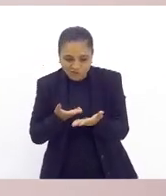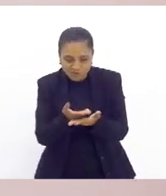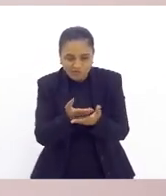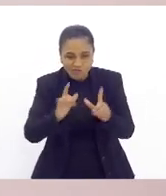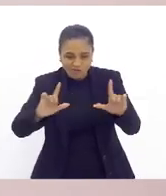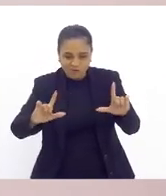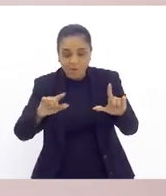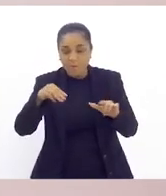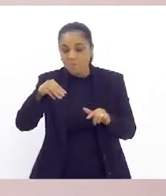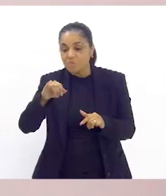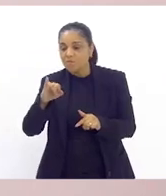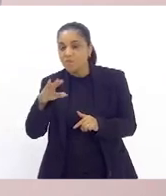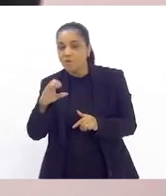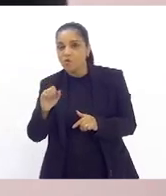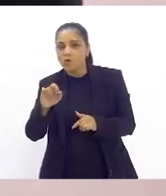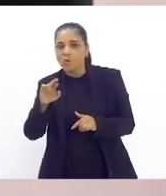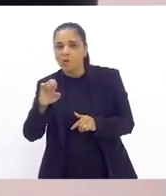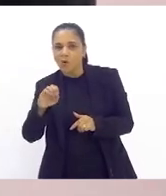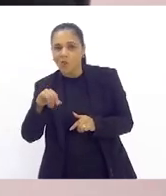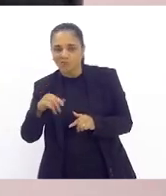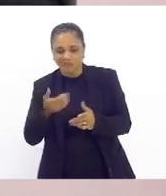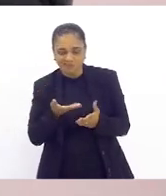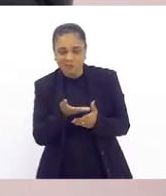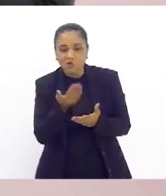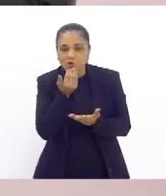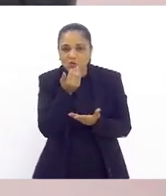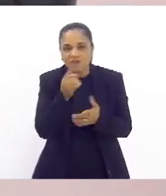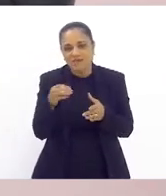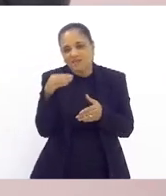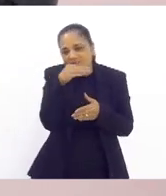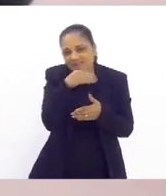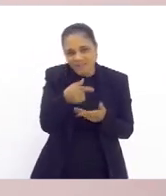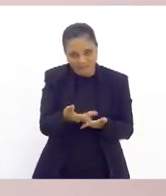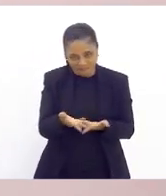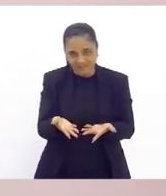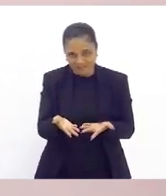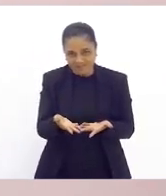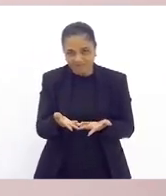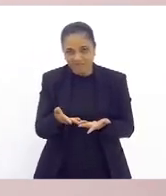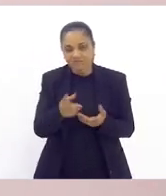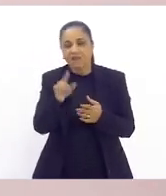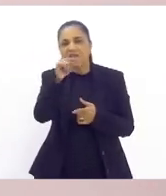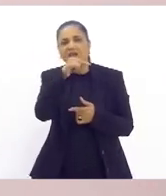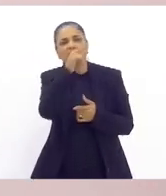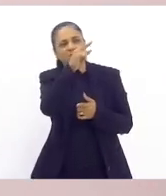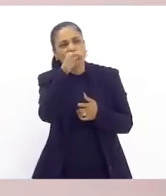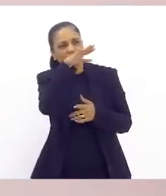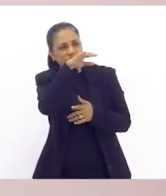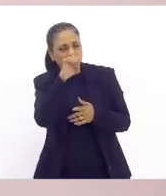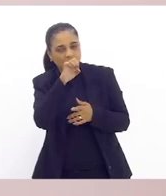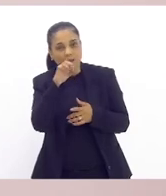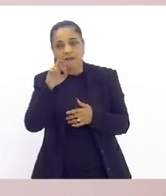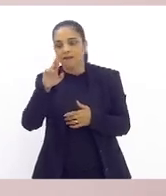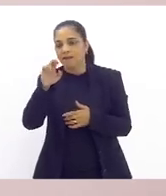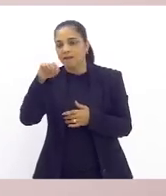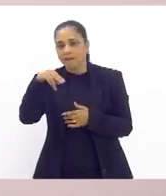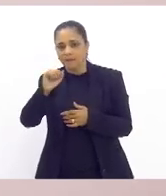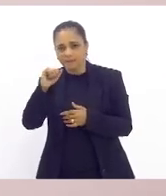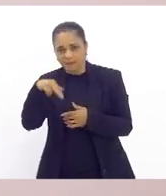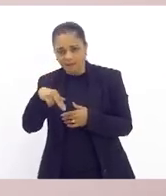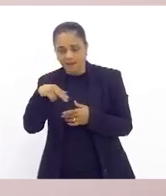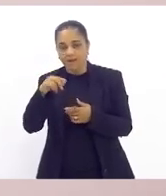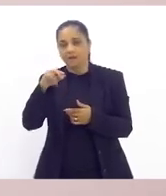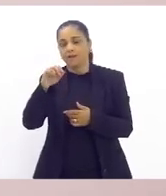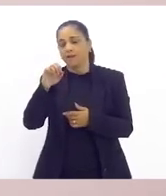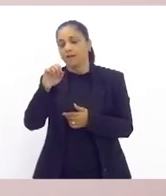venho pedir encarecidamente minha equipe está ali atrás se a sua equipe poder conversar com eles ali levante a mão Renan por favor e Ericsson porque o meu chefe de gabinete